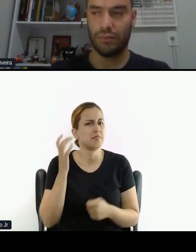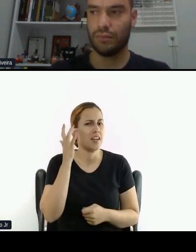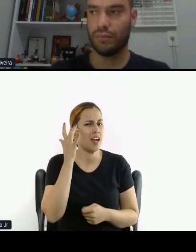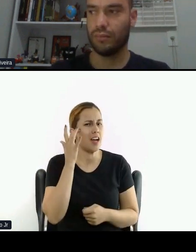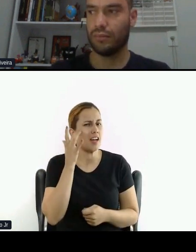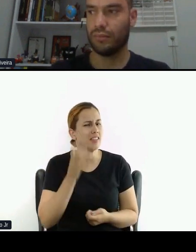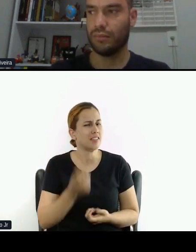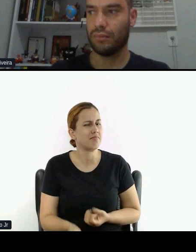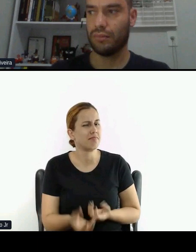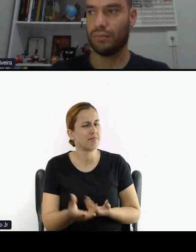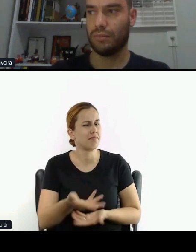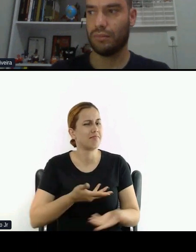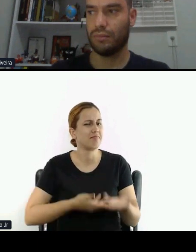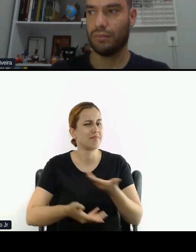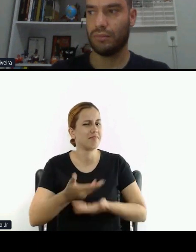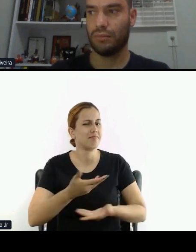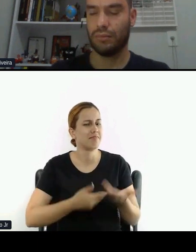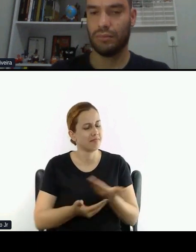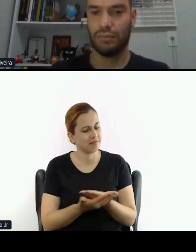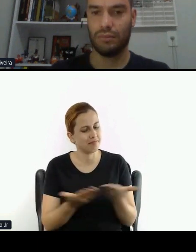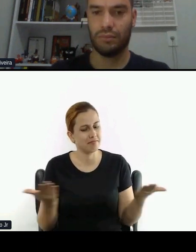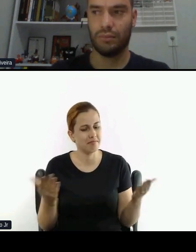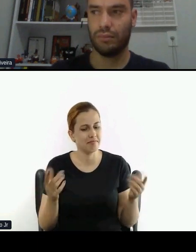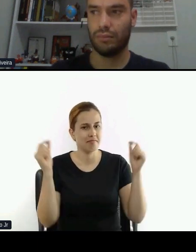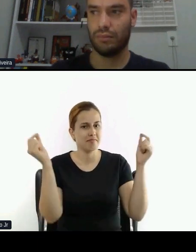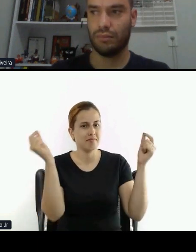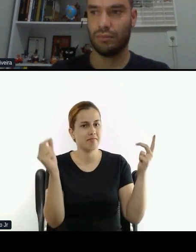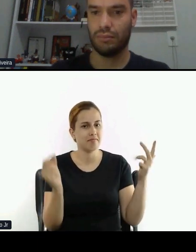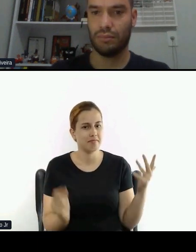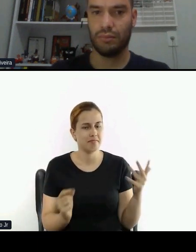dá para compartilhar também esses pontos.